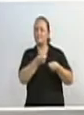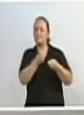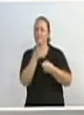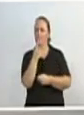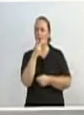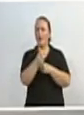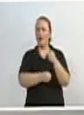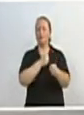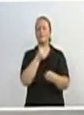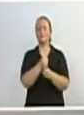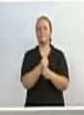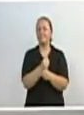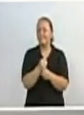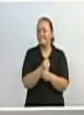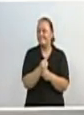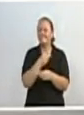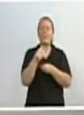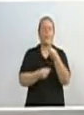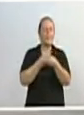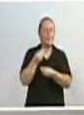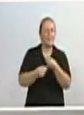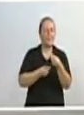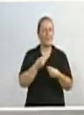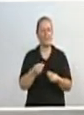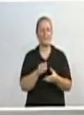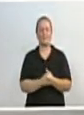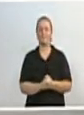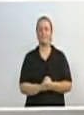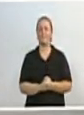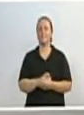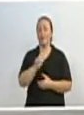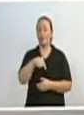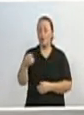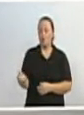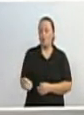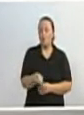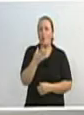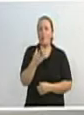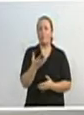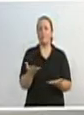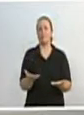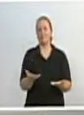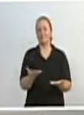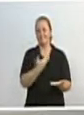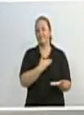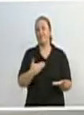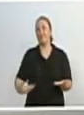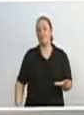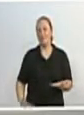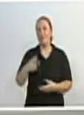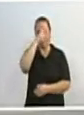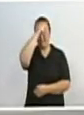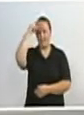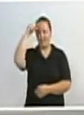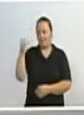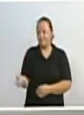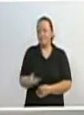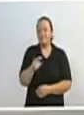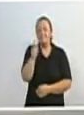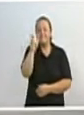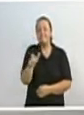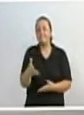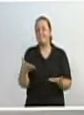partir do ano que vem, dos próximos 4 anos do novo mandato do Executivo. E nós discutimos orçamento